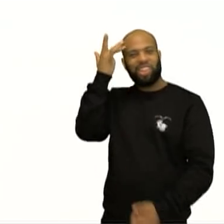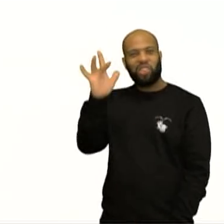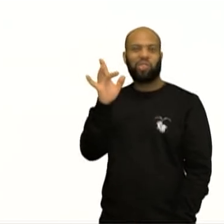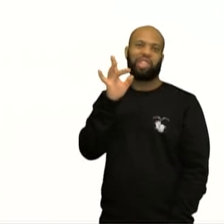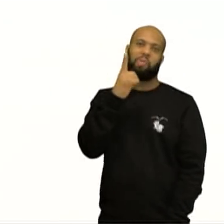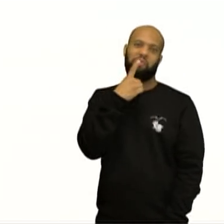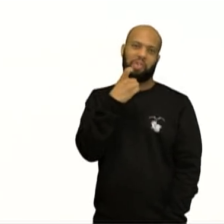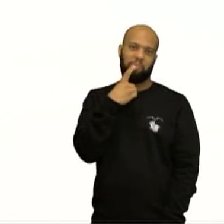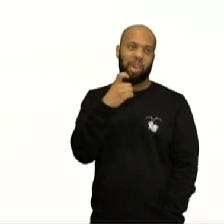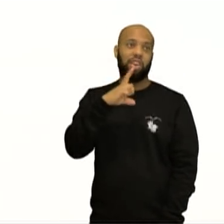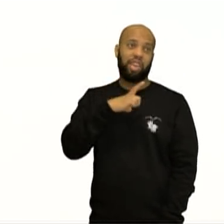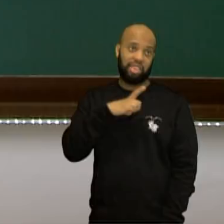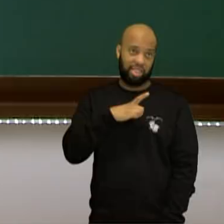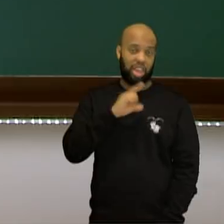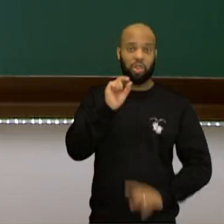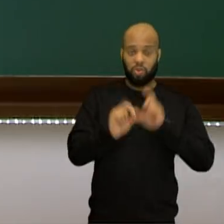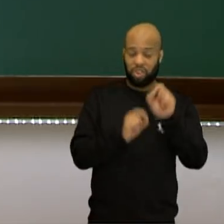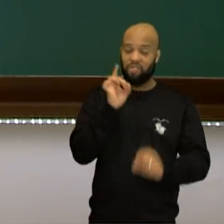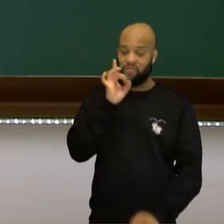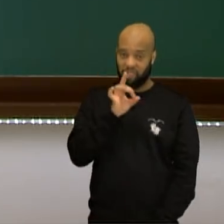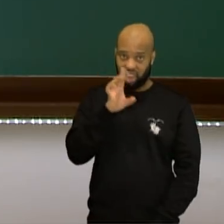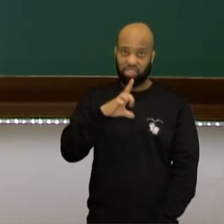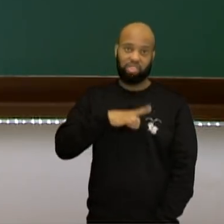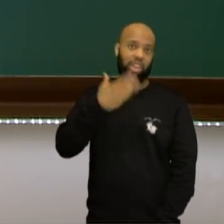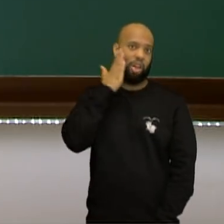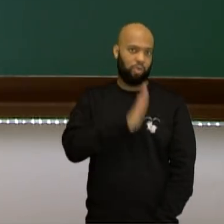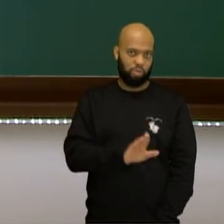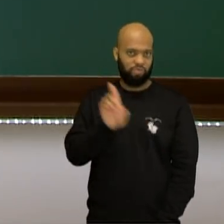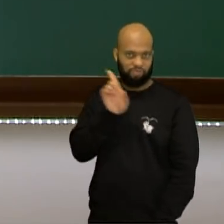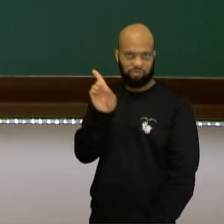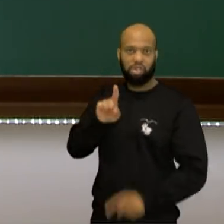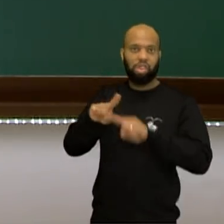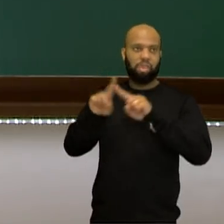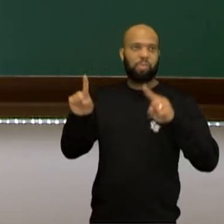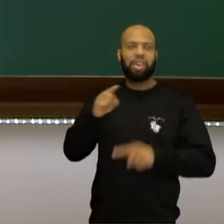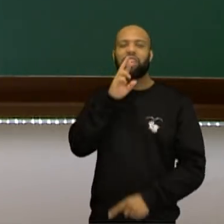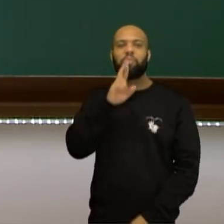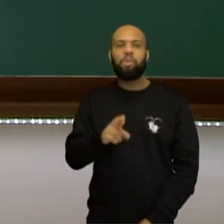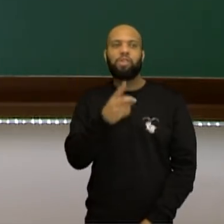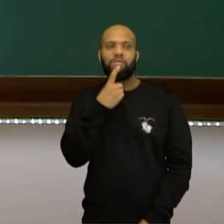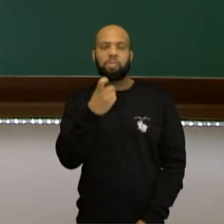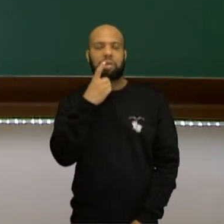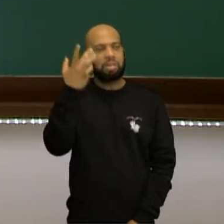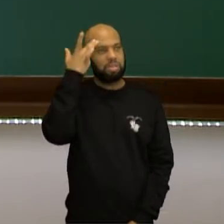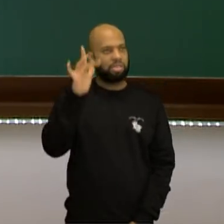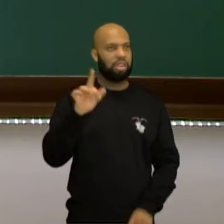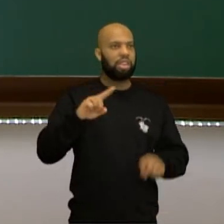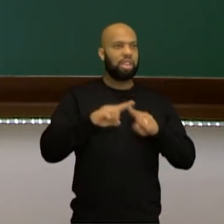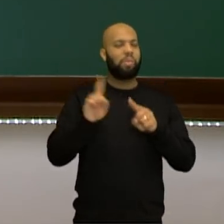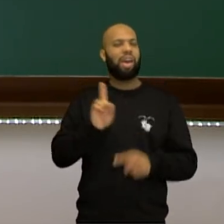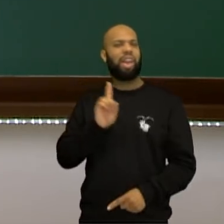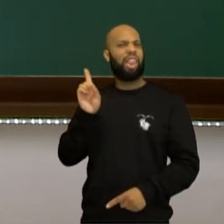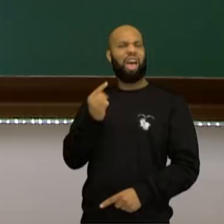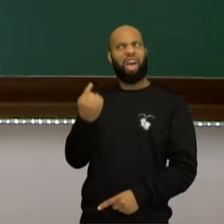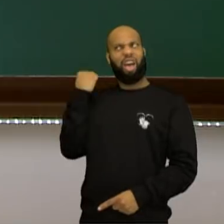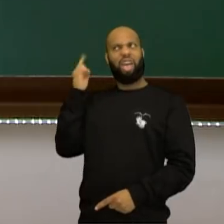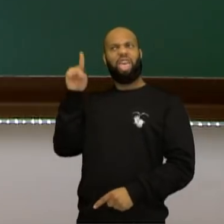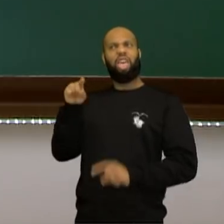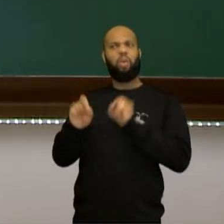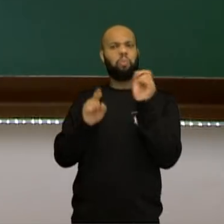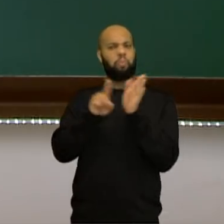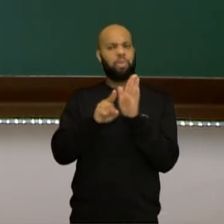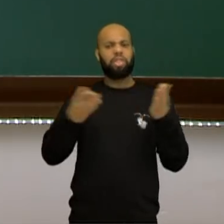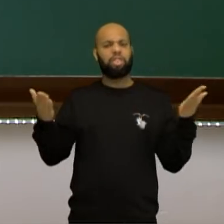temos o primeiro, temos esse e a resposta. Mas, professora, lá é conta de menos, aqui é conta de mais.